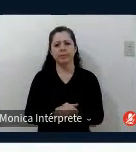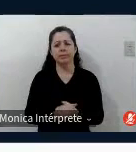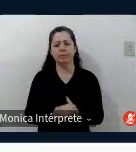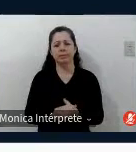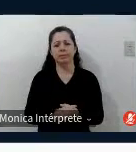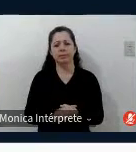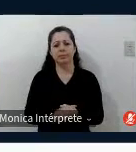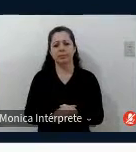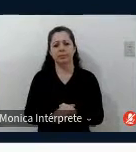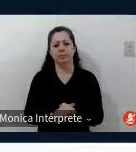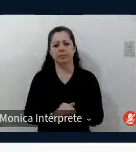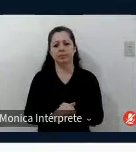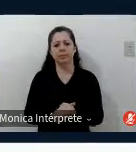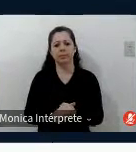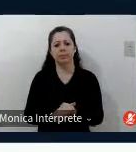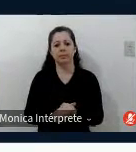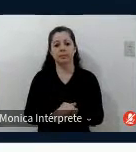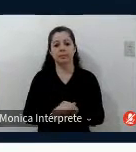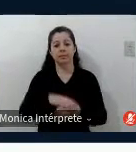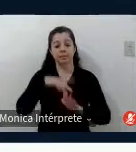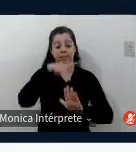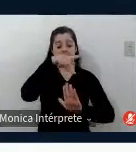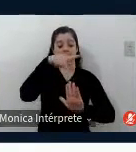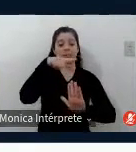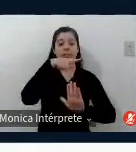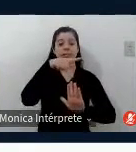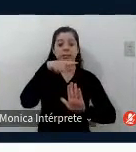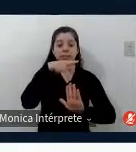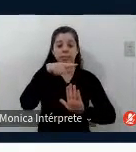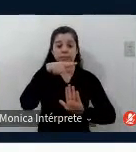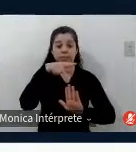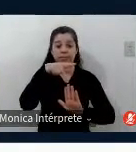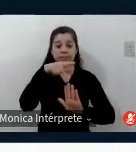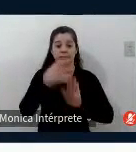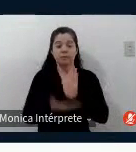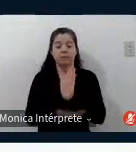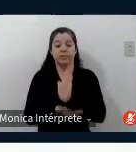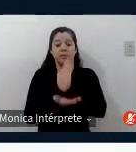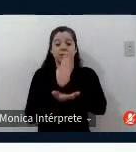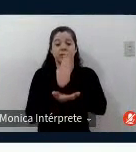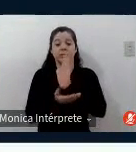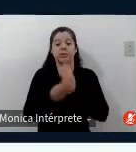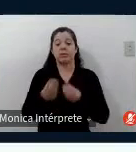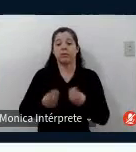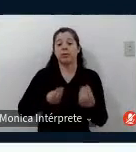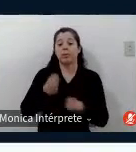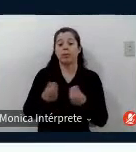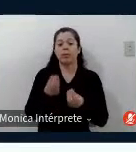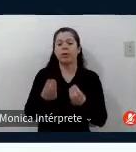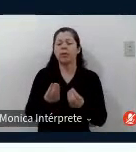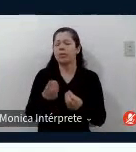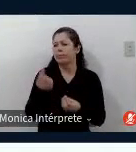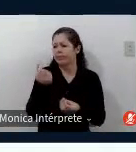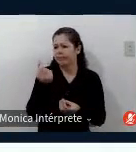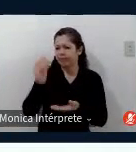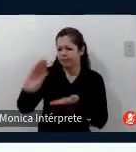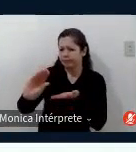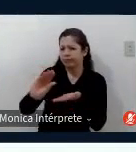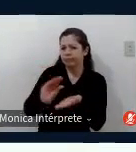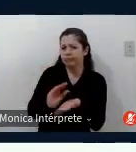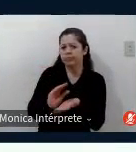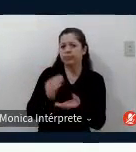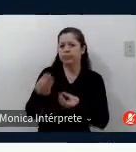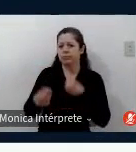Então, como é que esse plano ele vai ser sustentado, né? Ou quais as condições de recursos financeiros que nós teremos